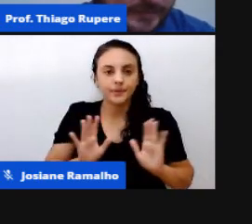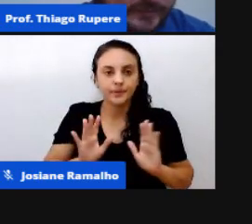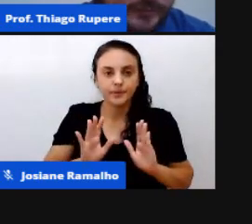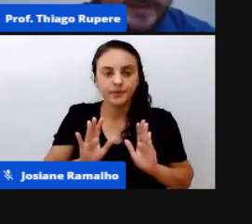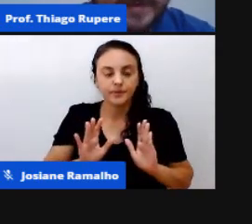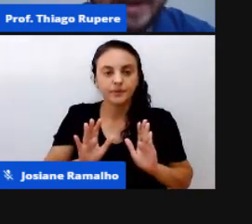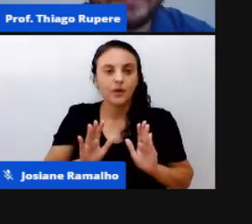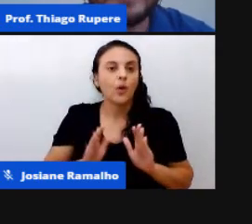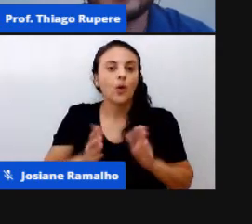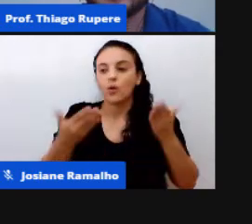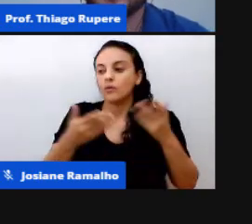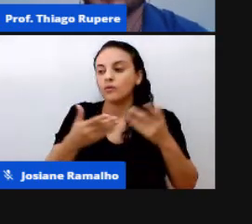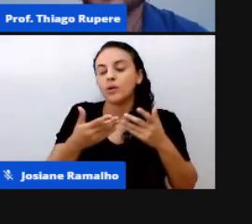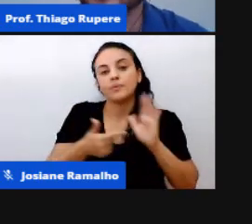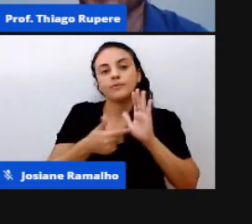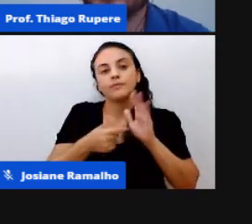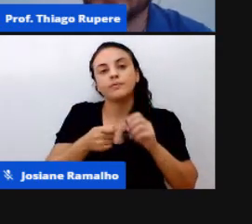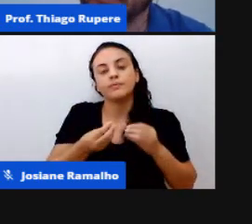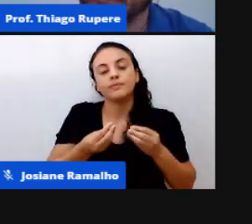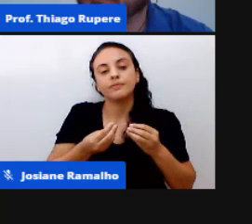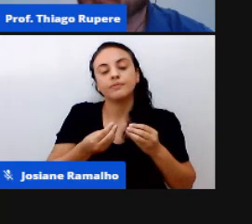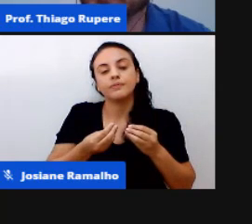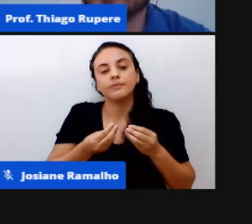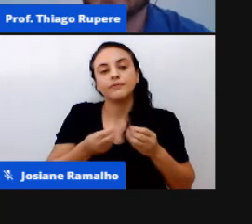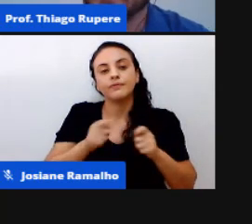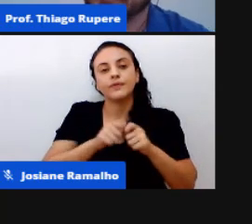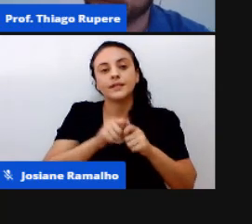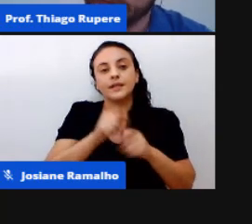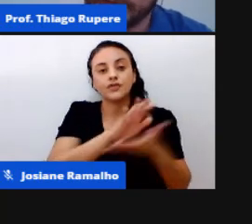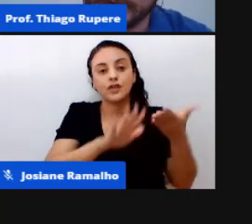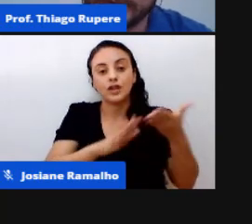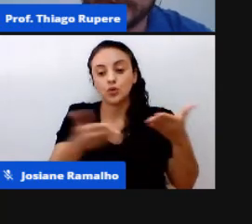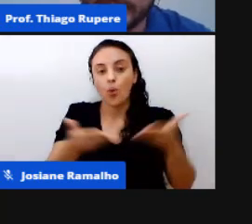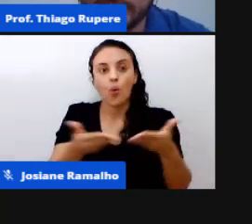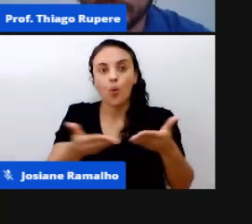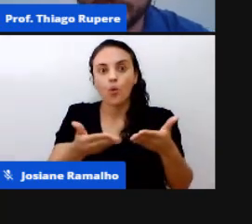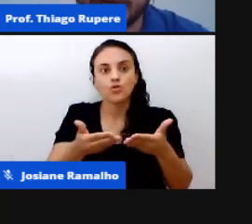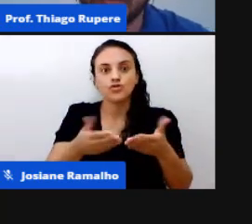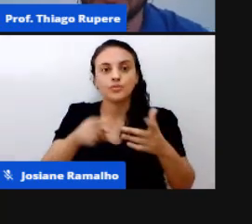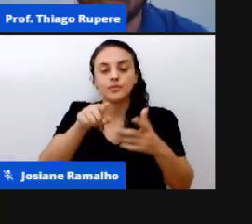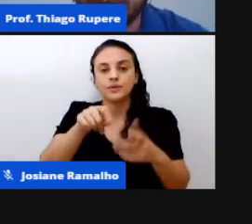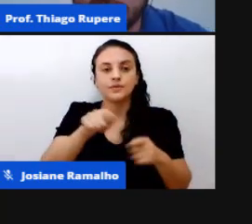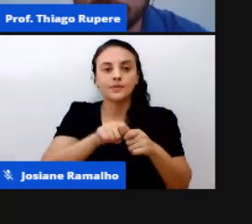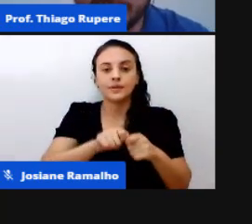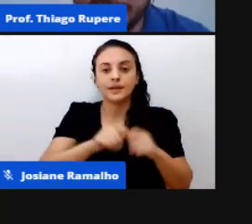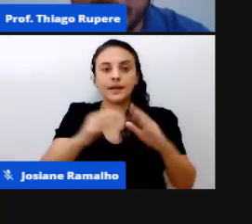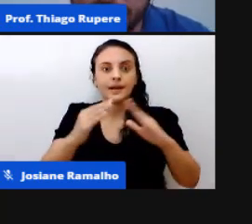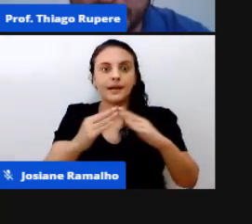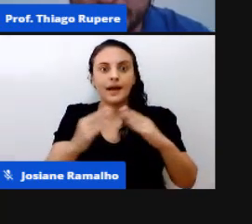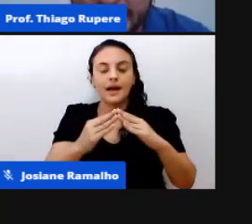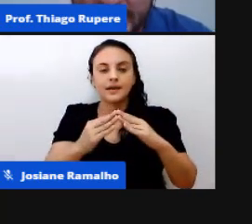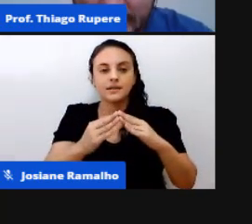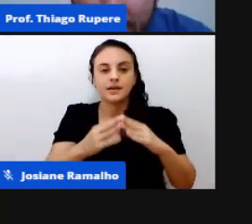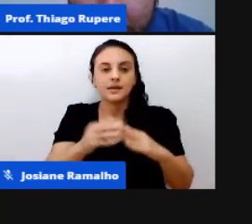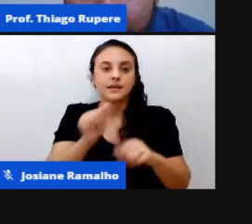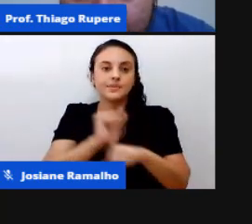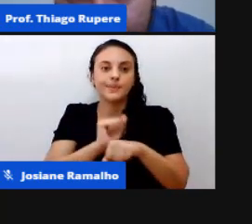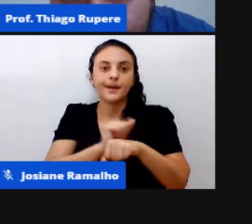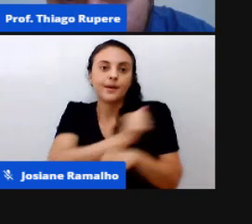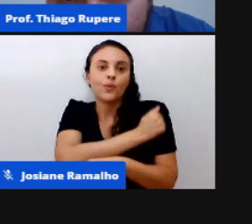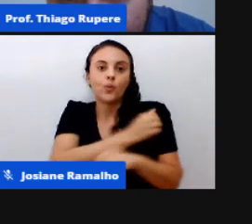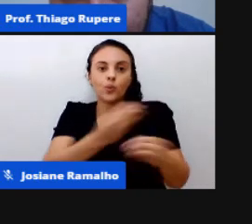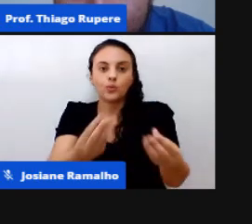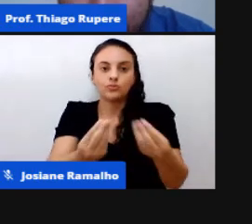por exemplo, em suas casas e retornem 100% pronto, produzido. Isso é um percurso, isso é um trabalho.